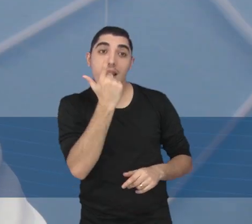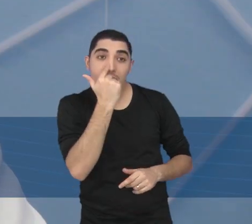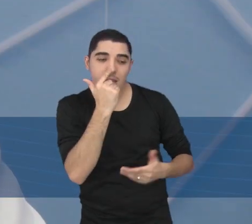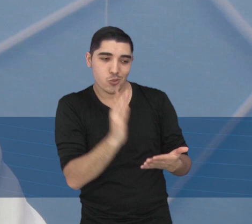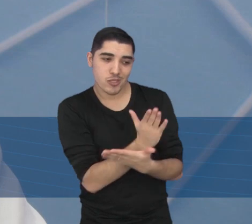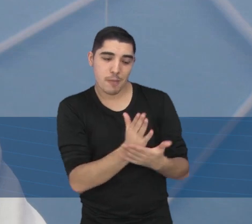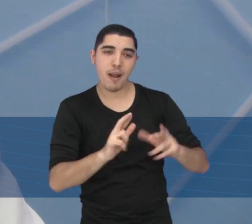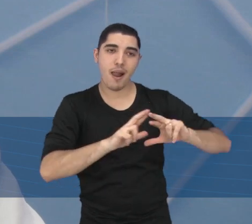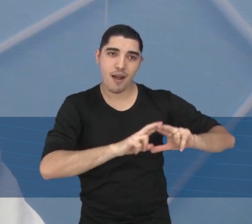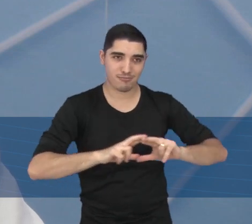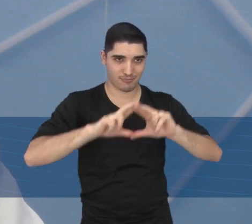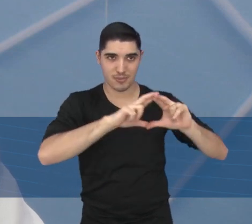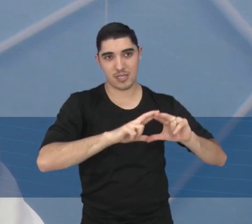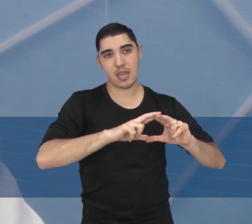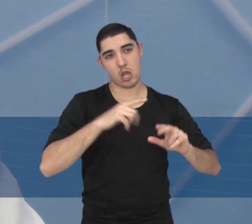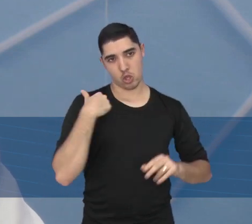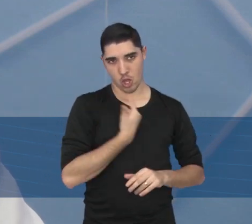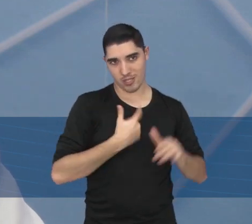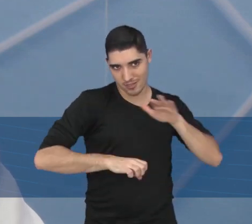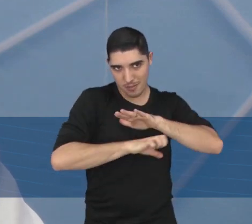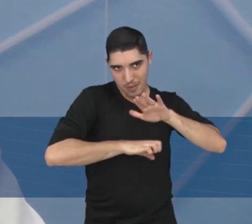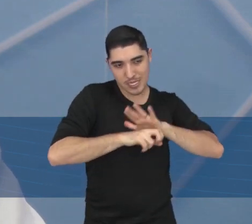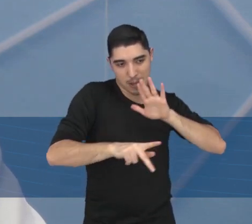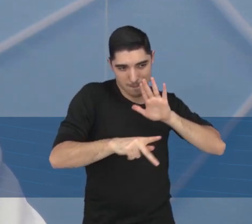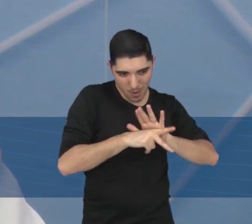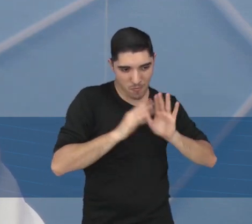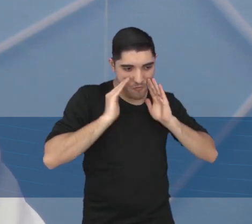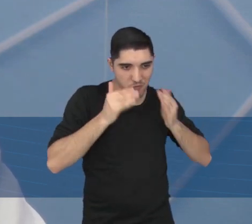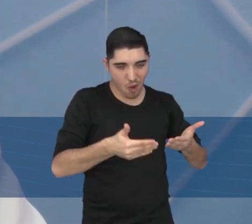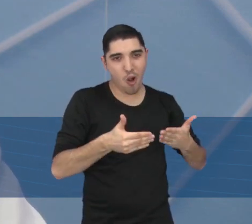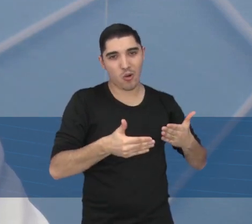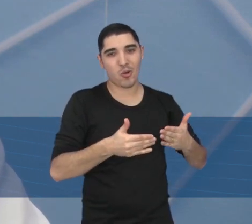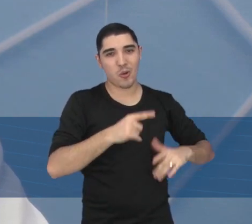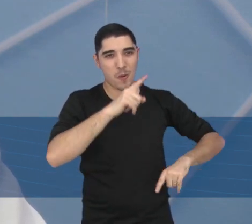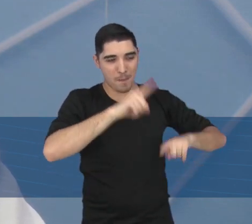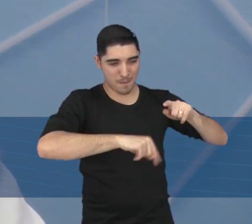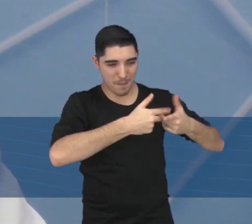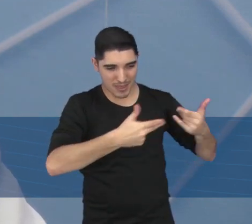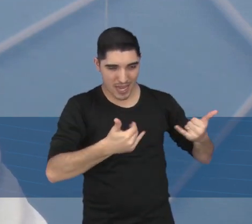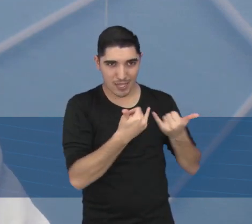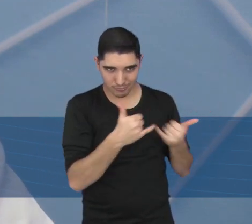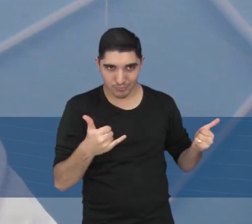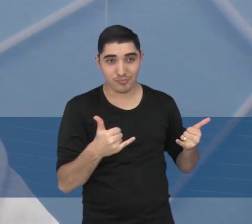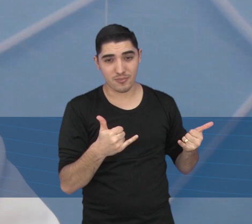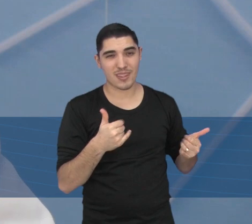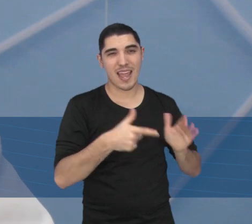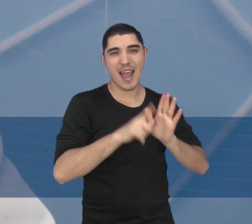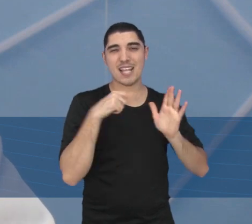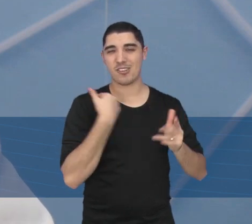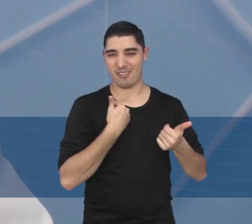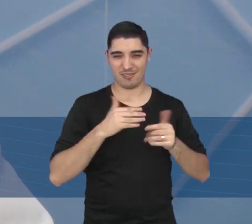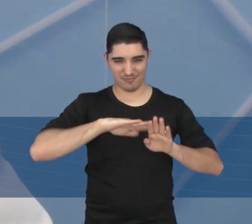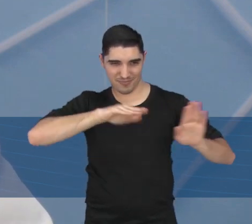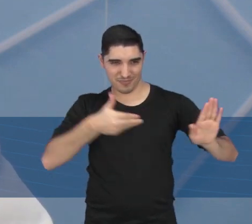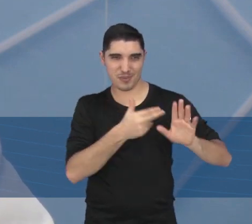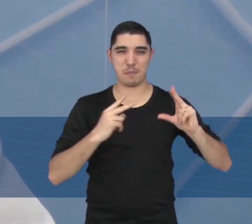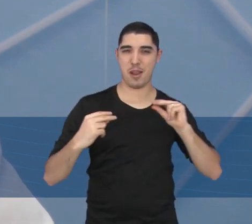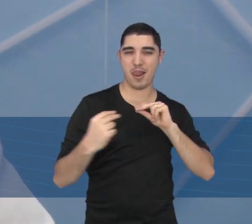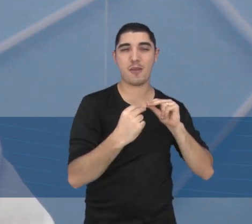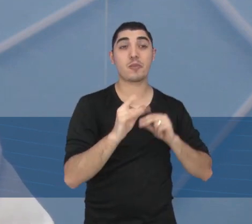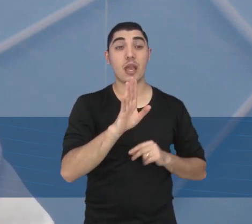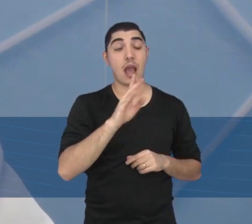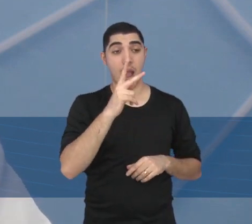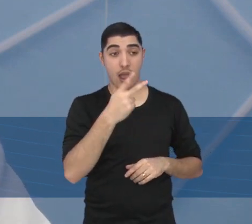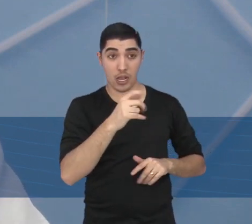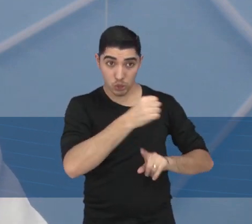né? Especificamente falando da nossa empresa em eletroeletrônicos, a gente estava até comentando aqui antes, né? A nossa sociedade ela é